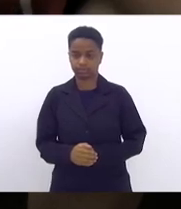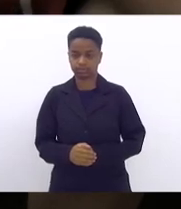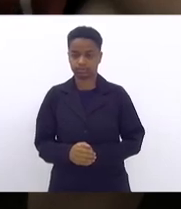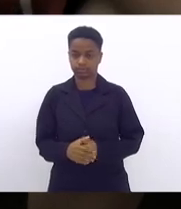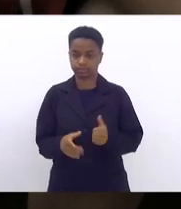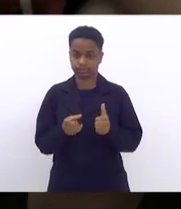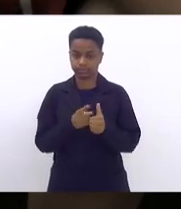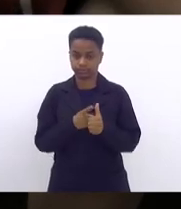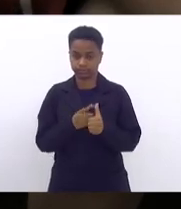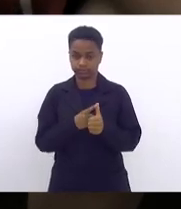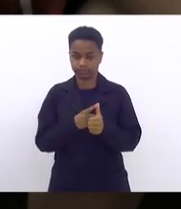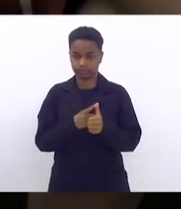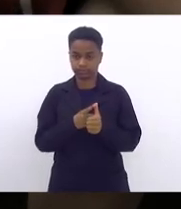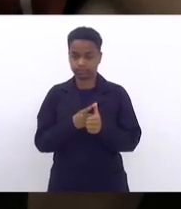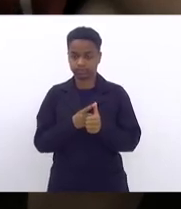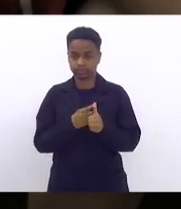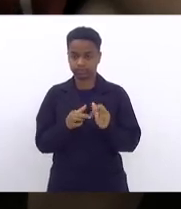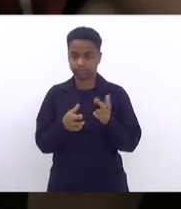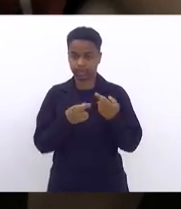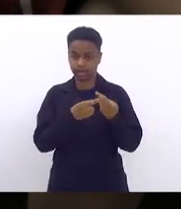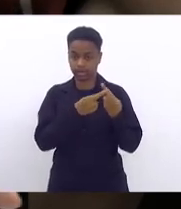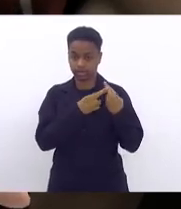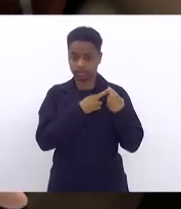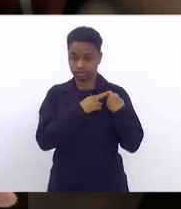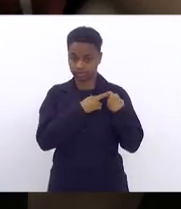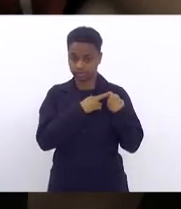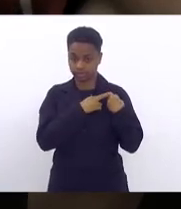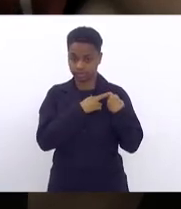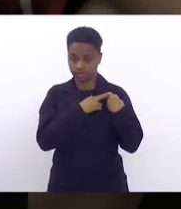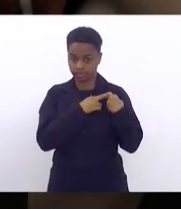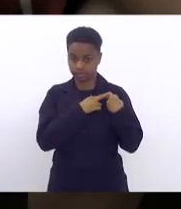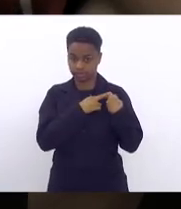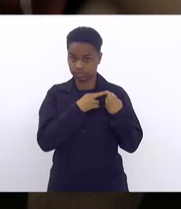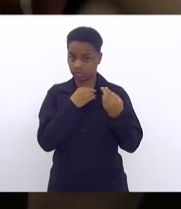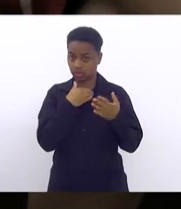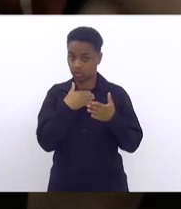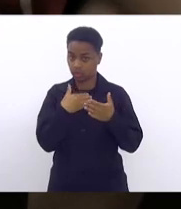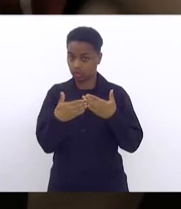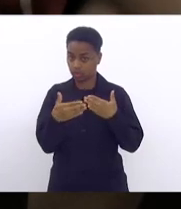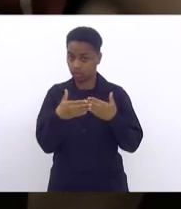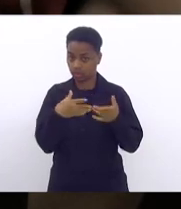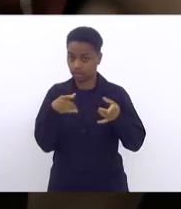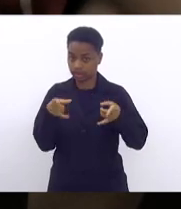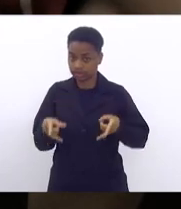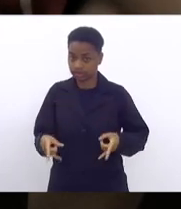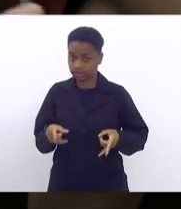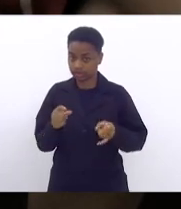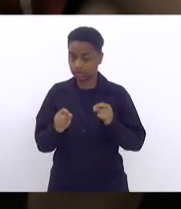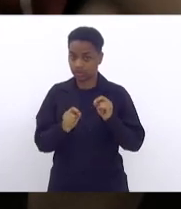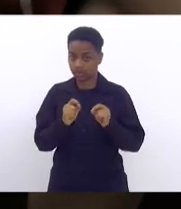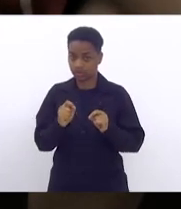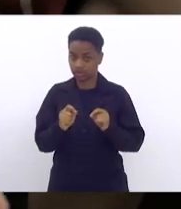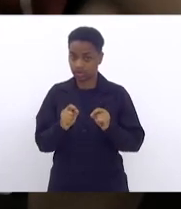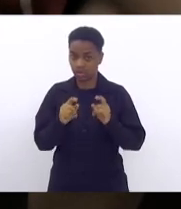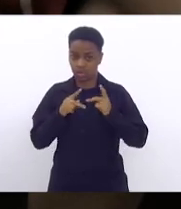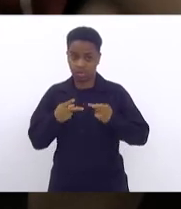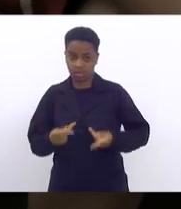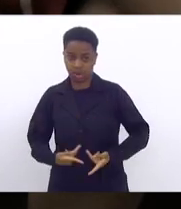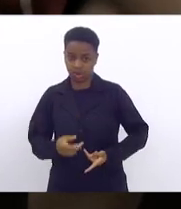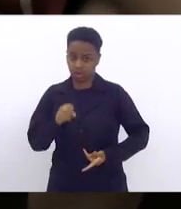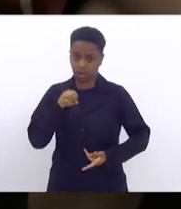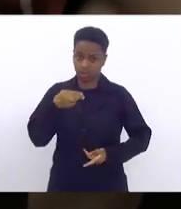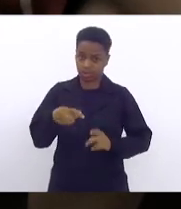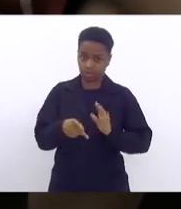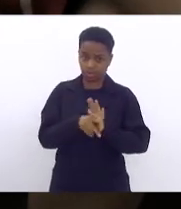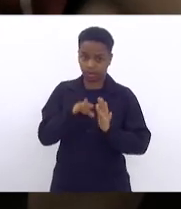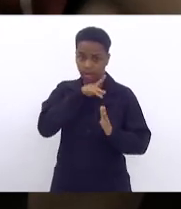primeira questão, competência sobre qualquer tipo de cemitério, de humanos ou de animais,